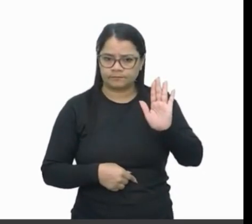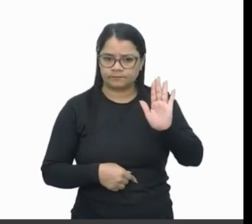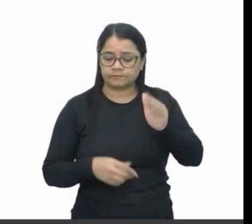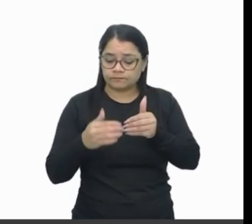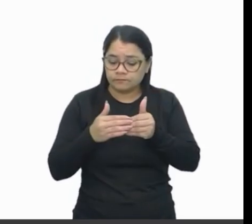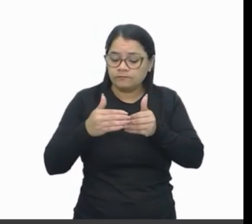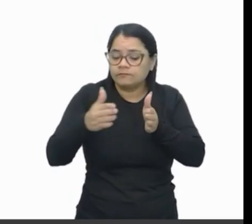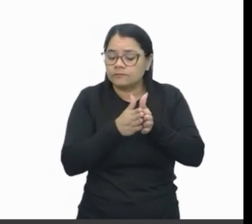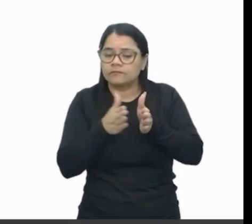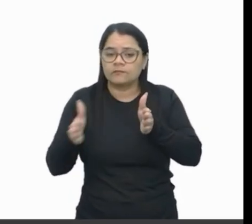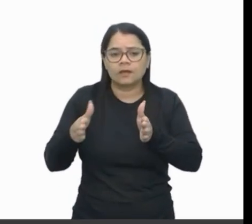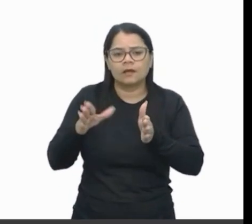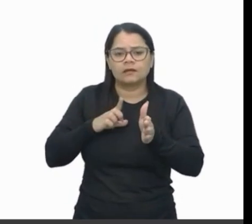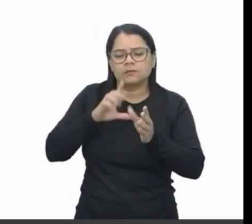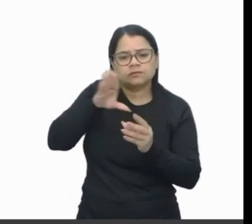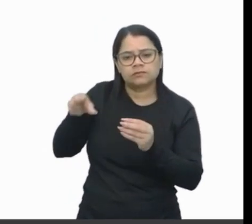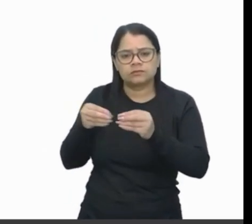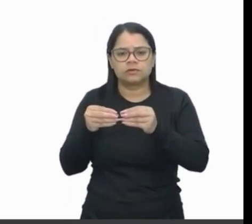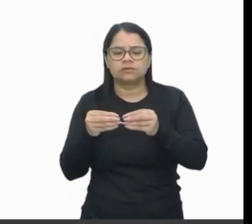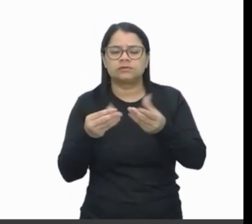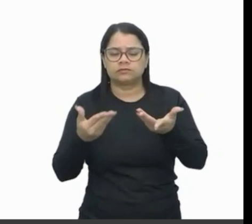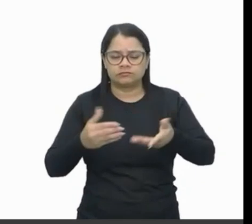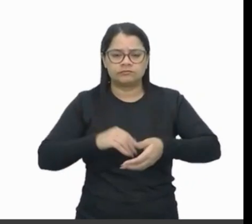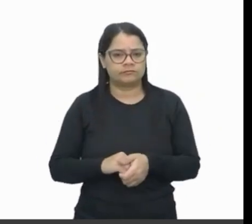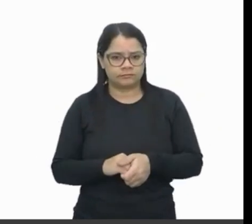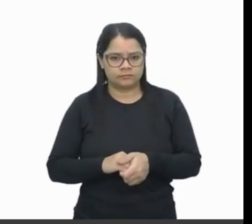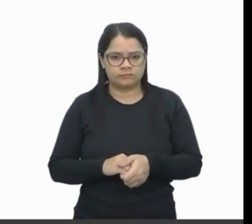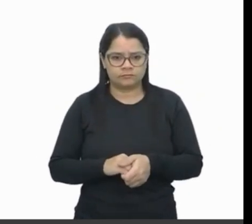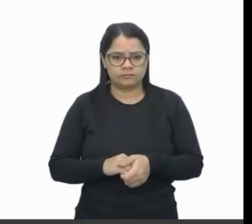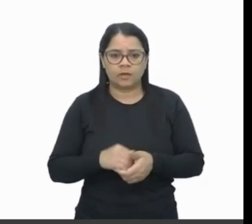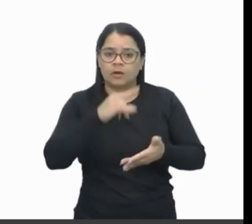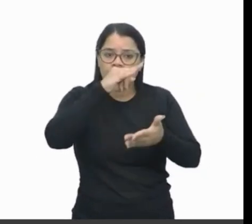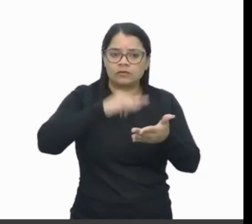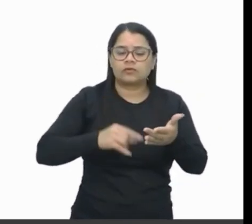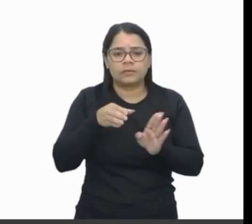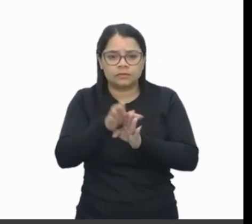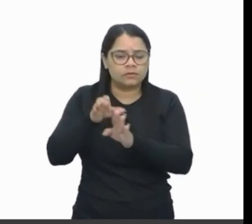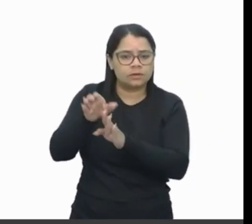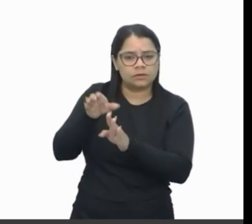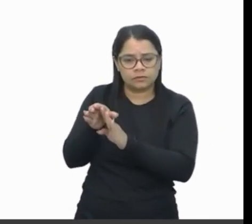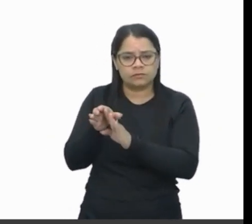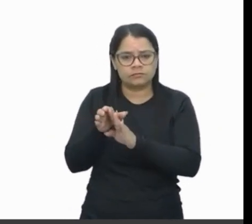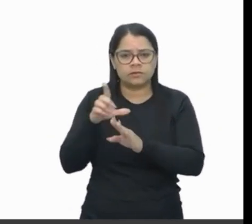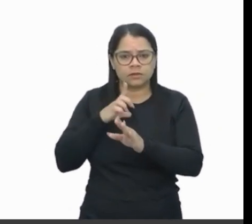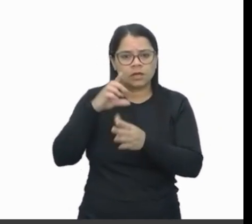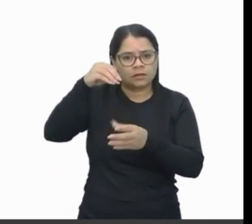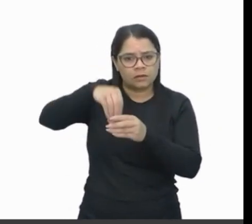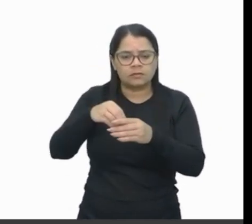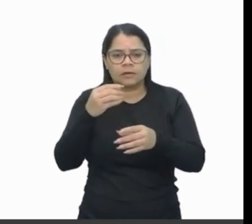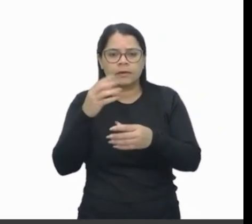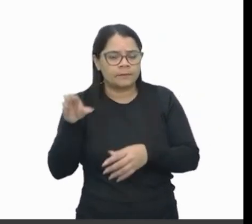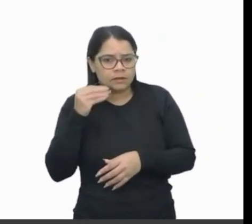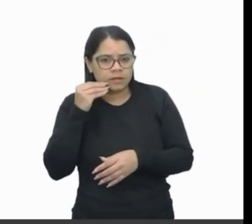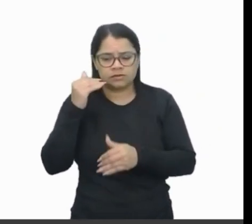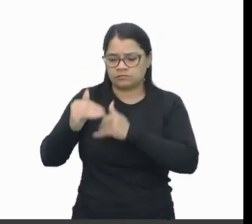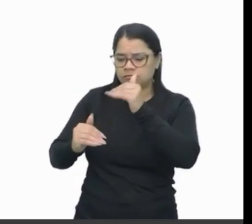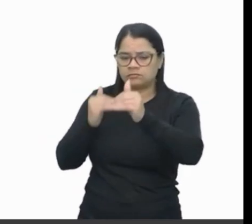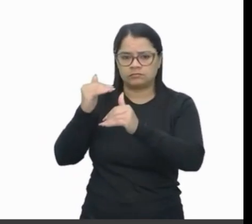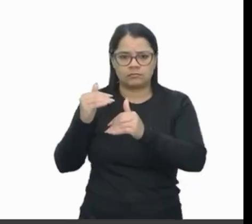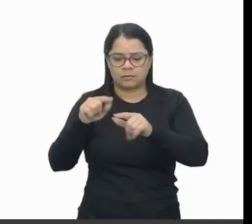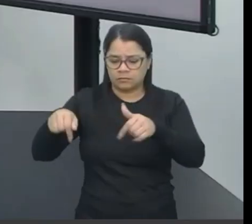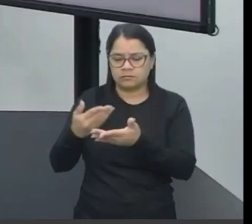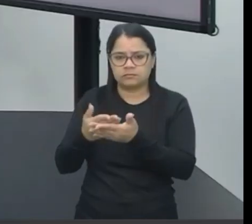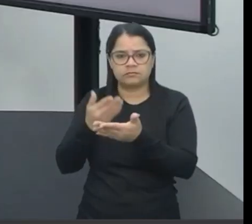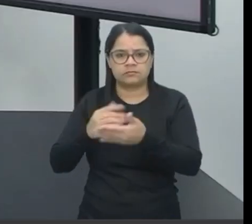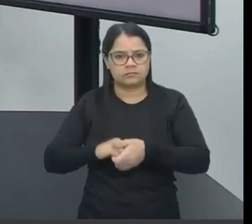Na sequência, temos um recorte aqui do Escopo Sequência, que é um documento orientador que contém as habilidades a serem desenvolvidas em sala